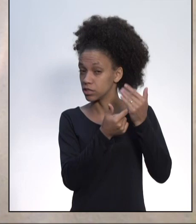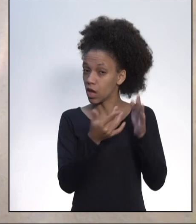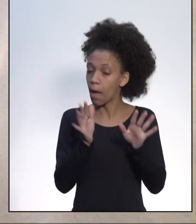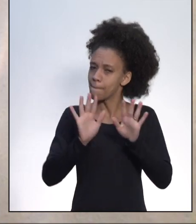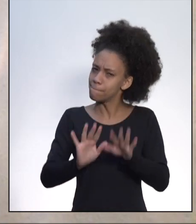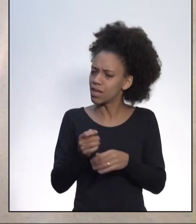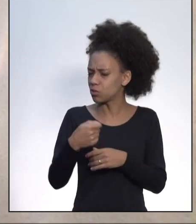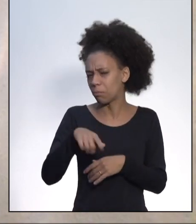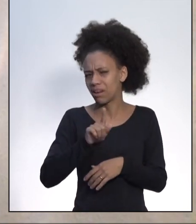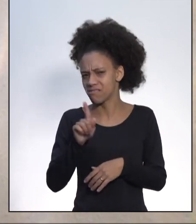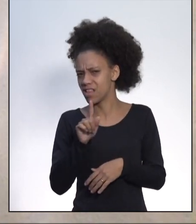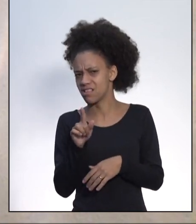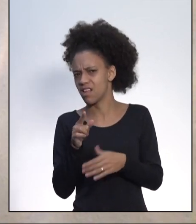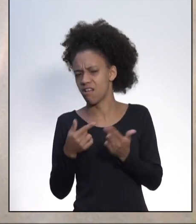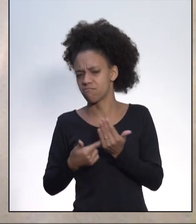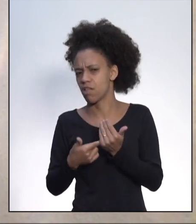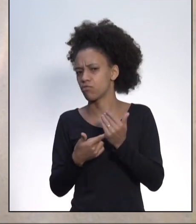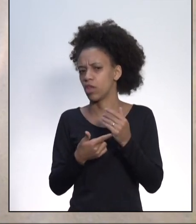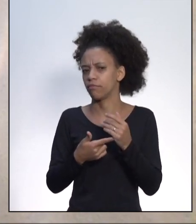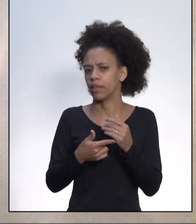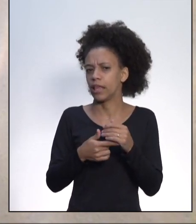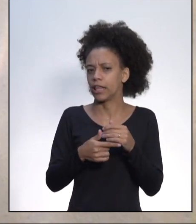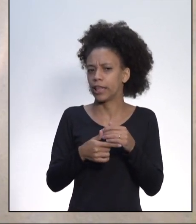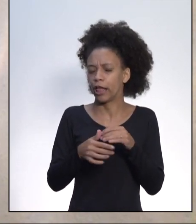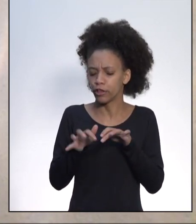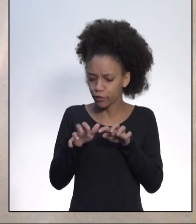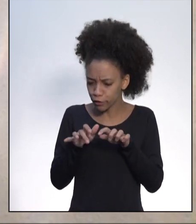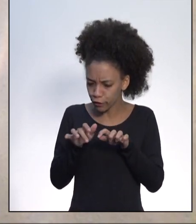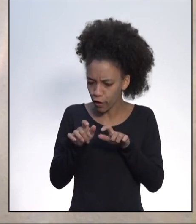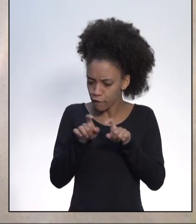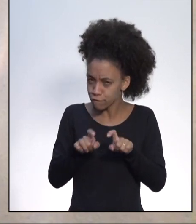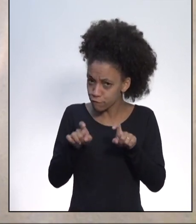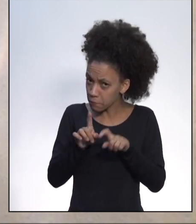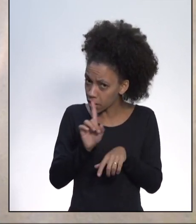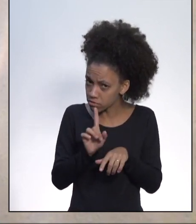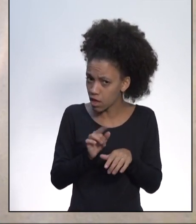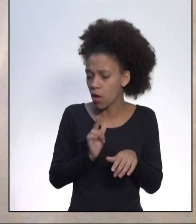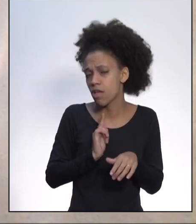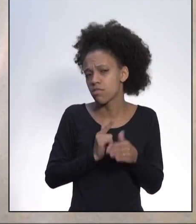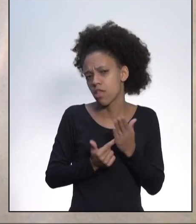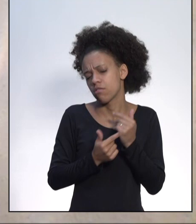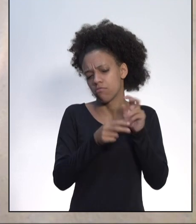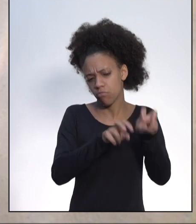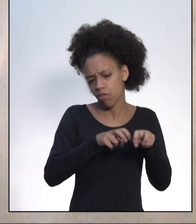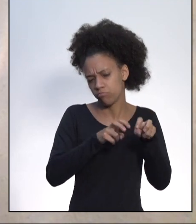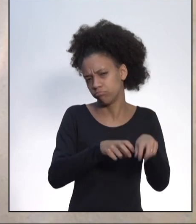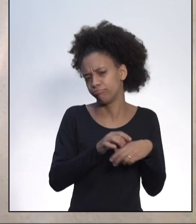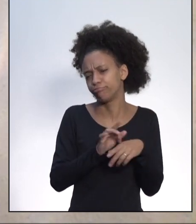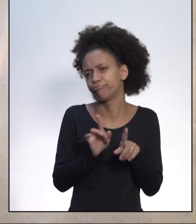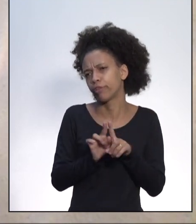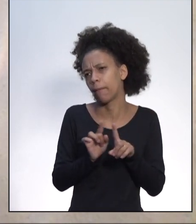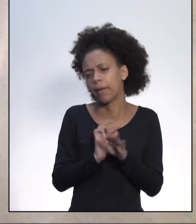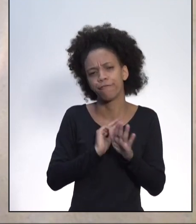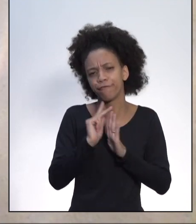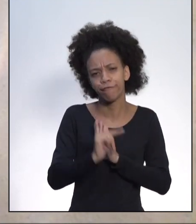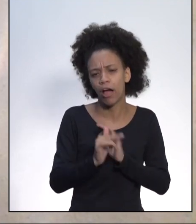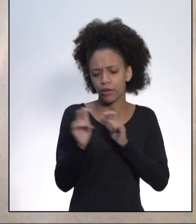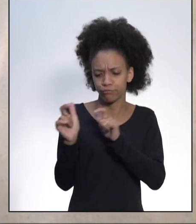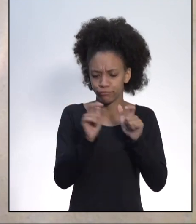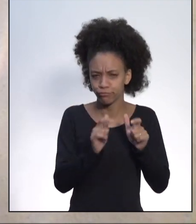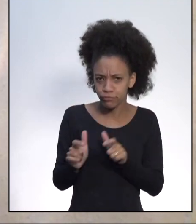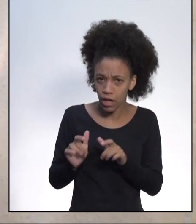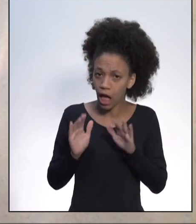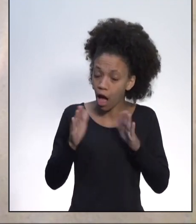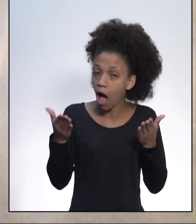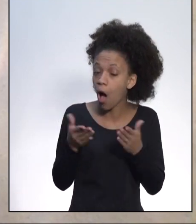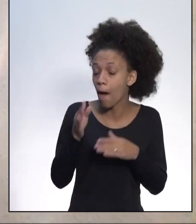tecnologia não precisa ser necessariamente informática, né? A gente tem tecnologia hoje na agricultura, tem tecnologia em vários outros meios.